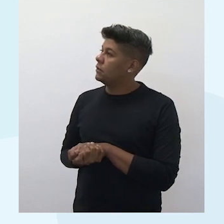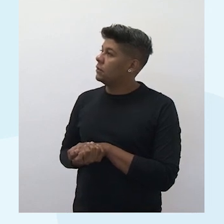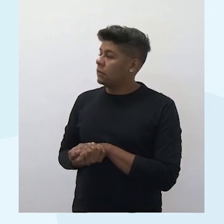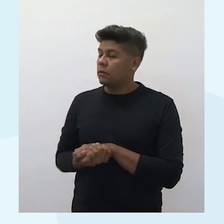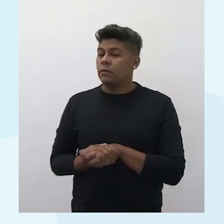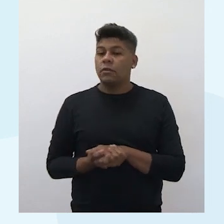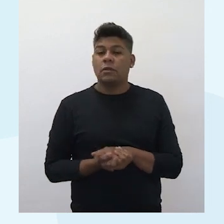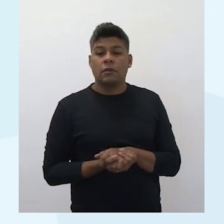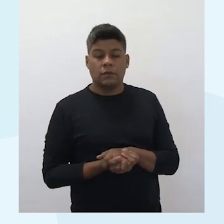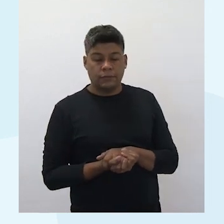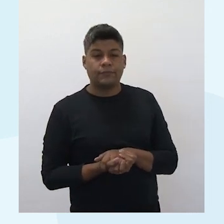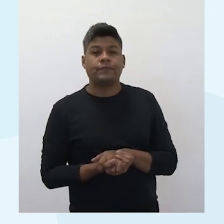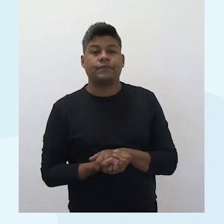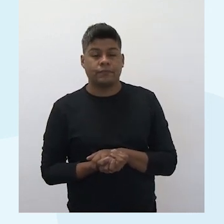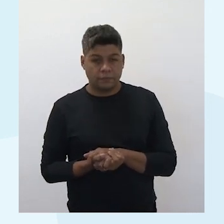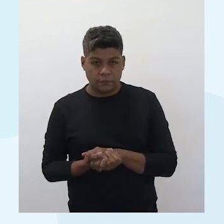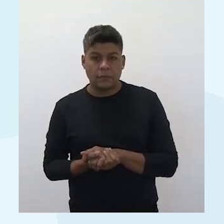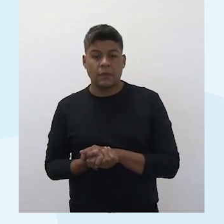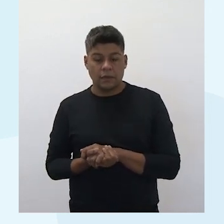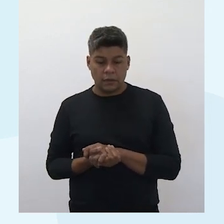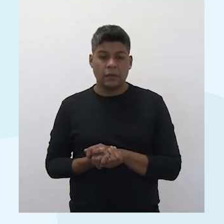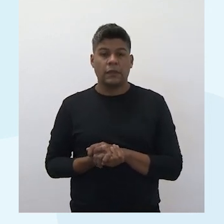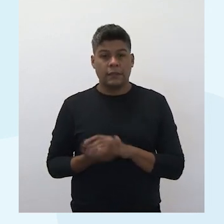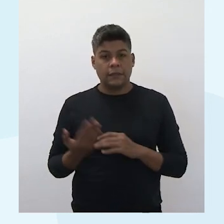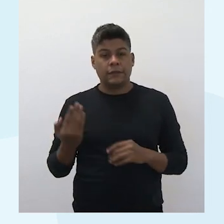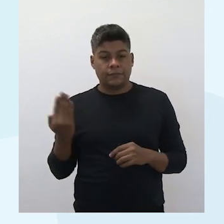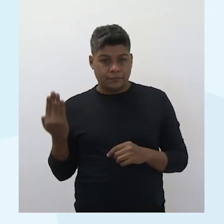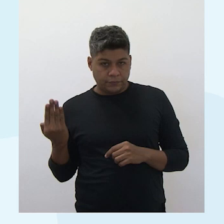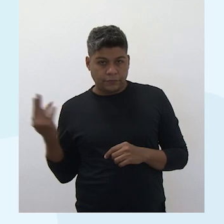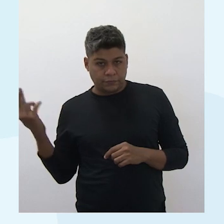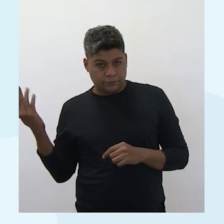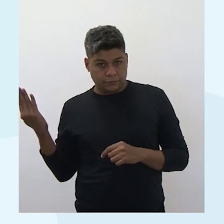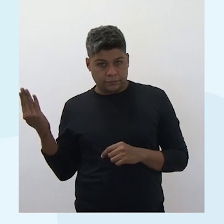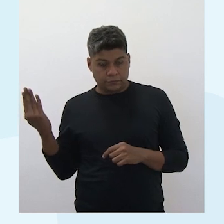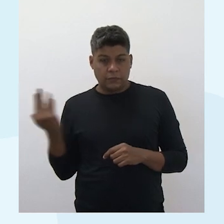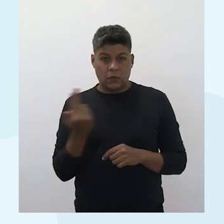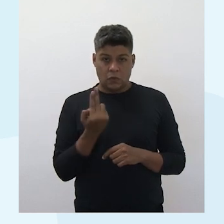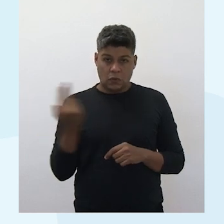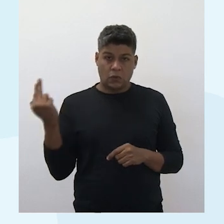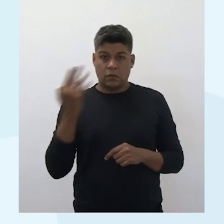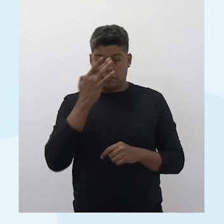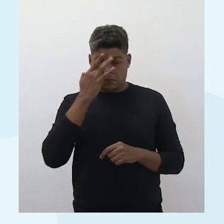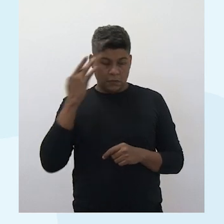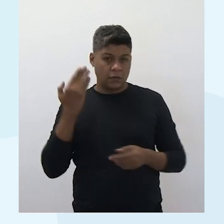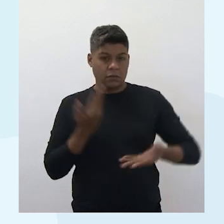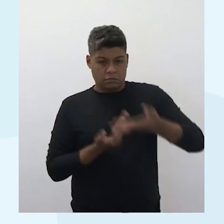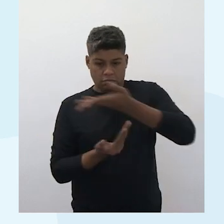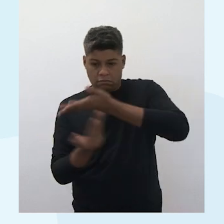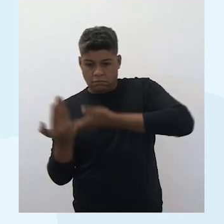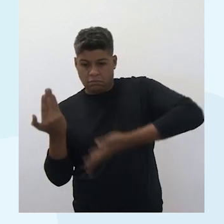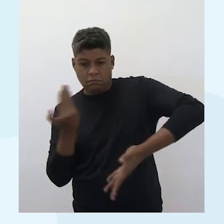novo participante da área de matemática, que também está contribuindo na área